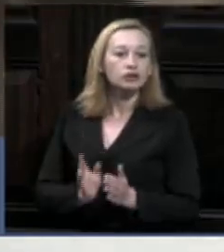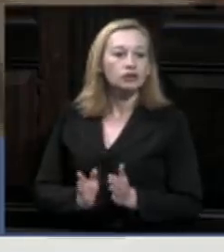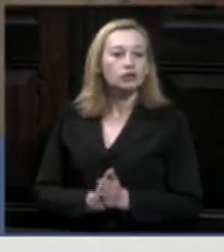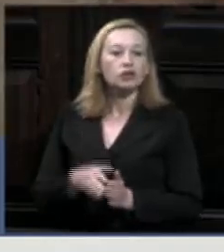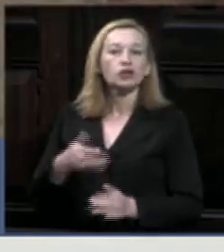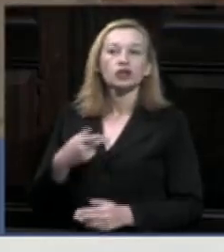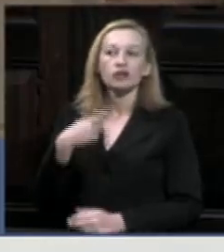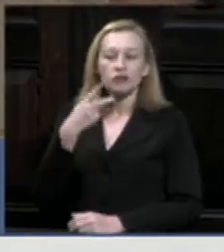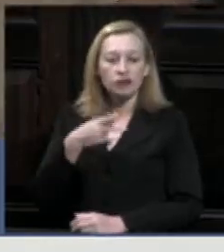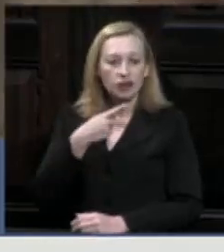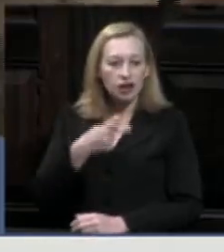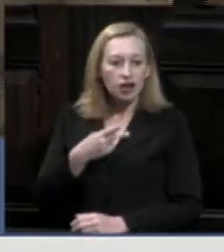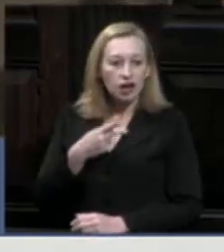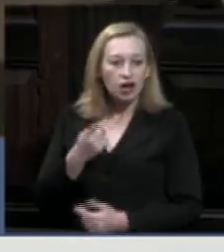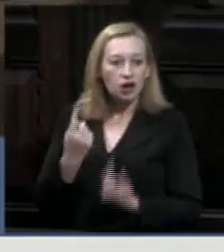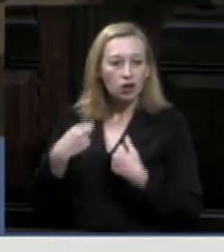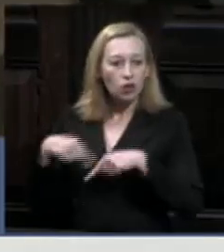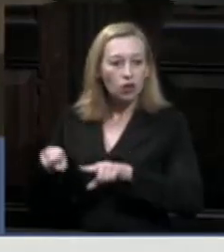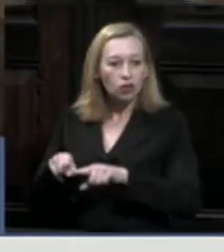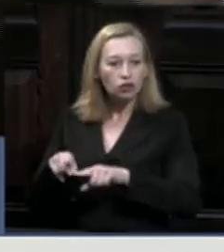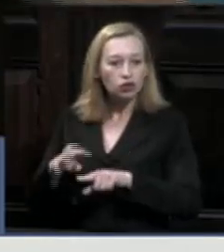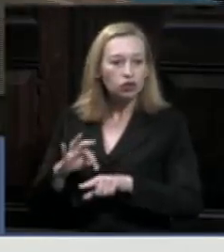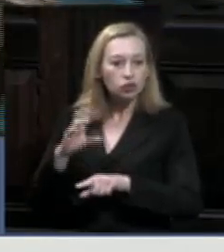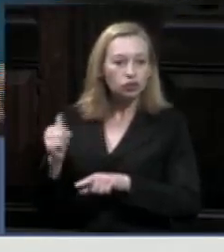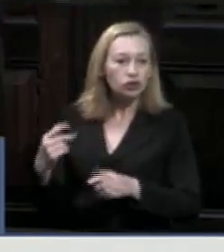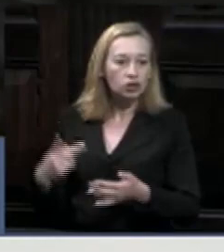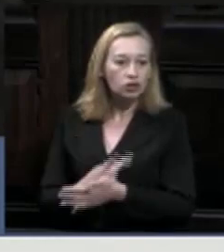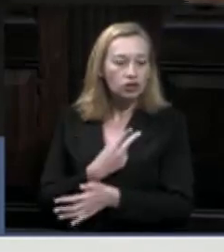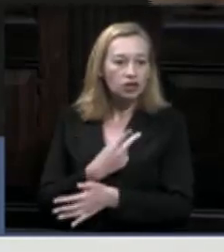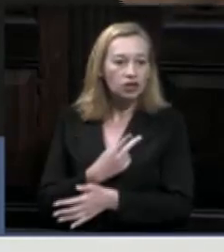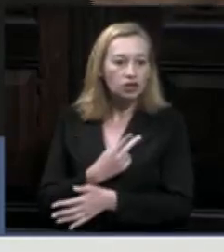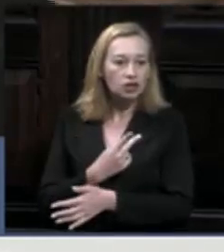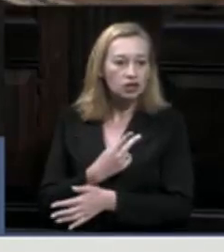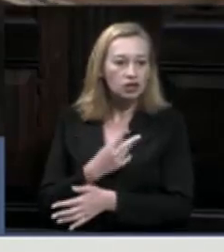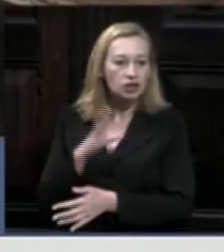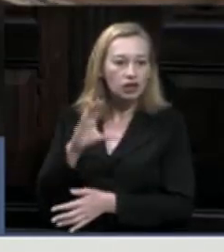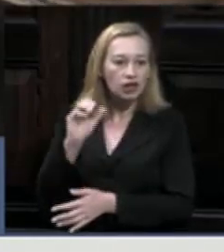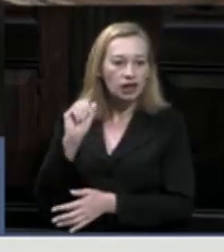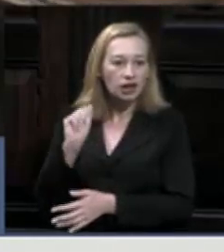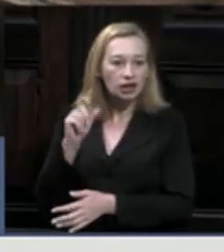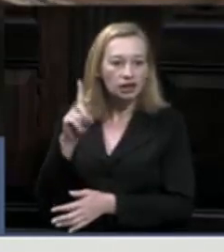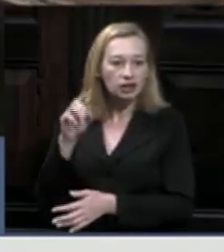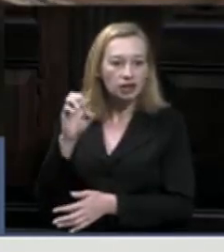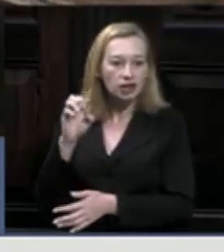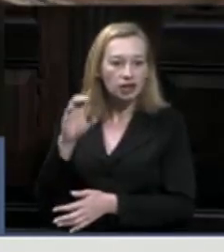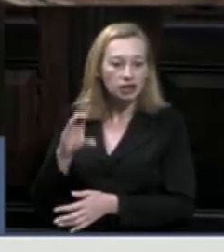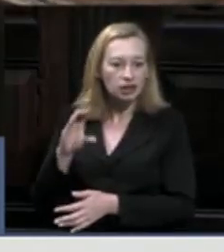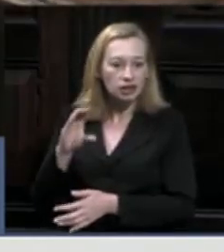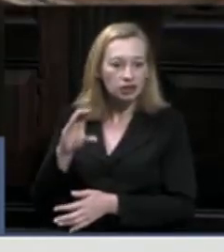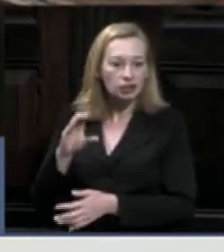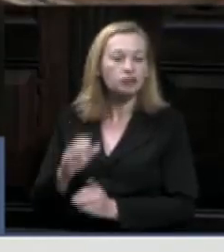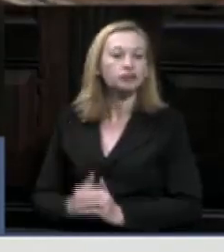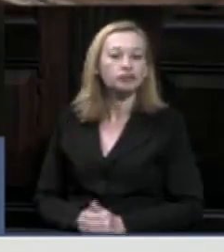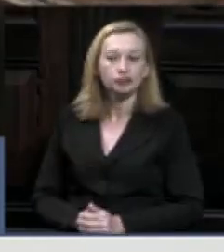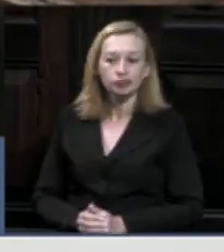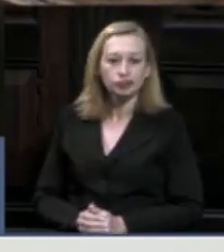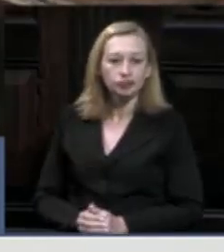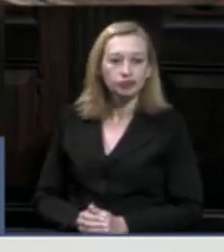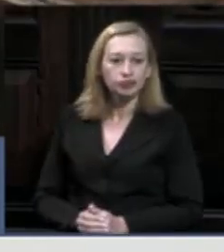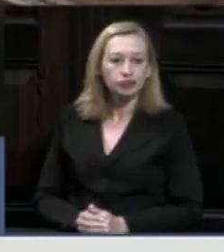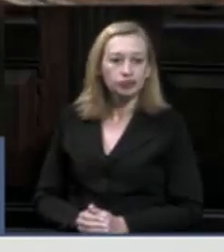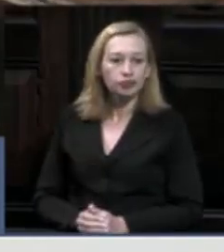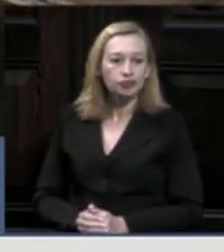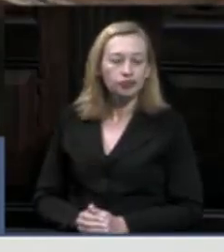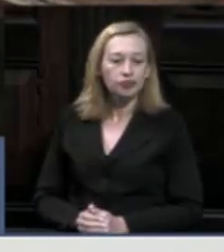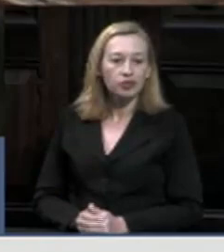protesto contra o que está acontecendo no cadeg no cadeg os